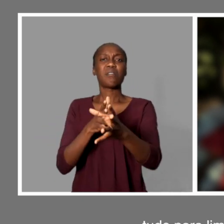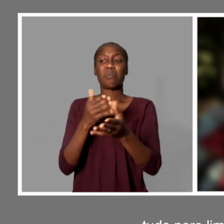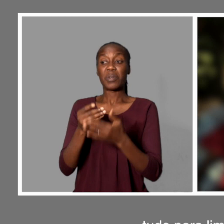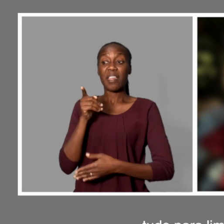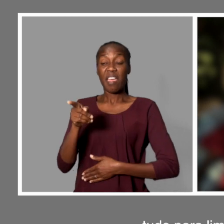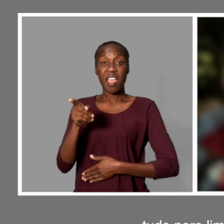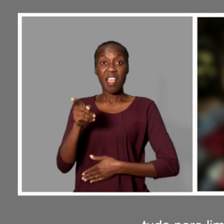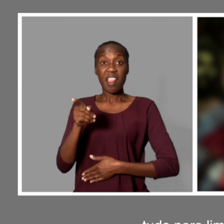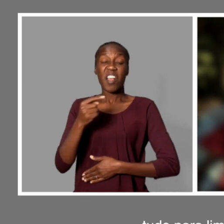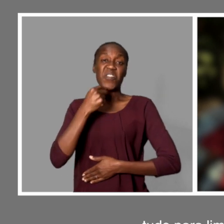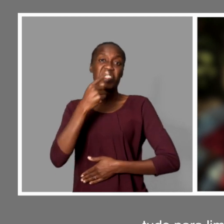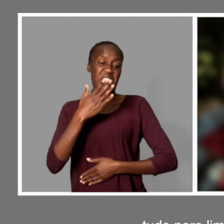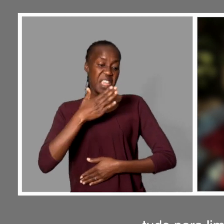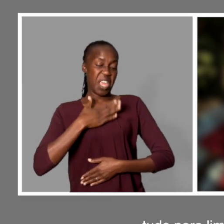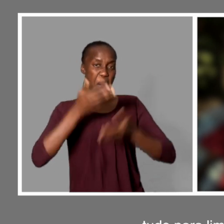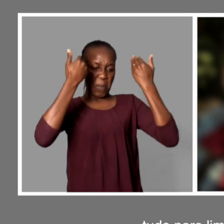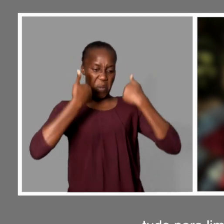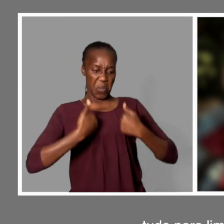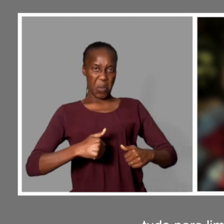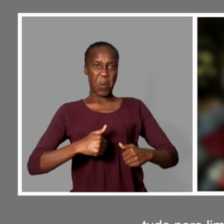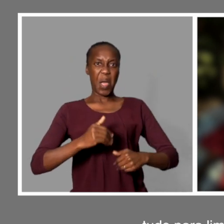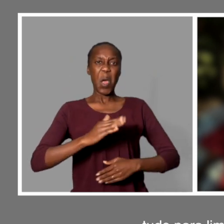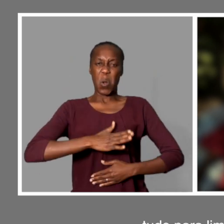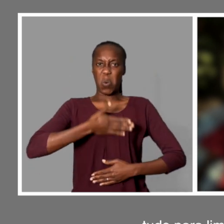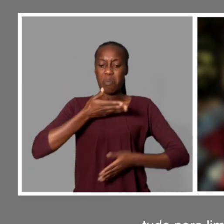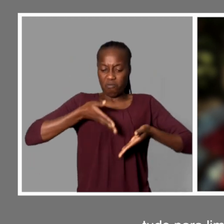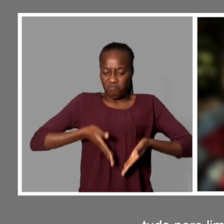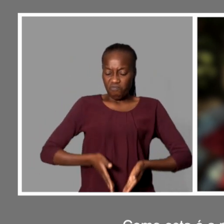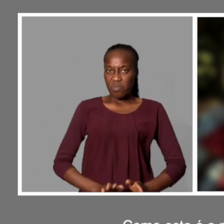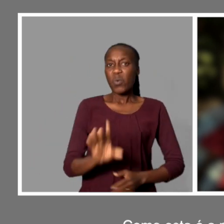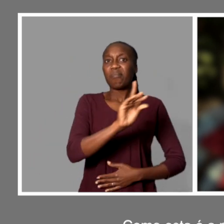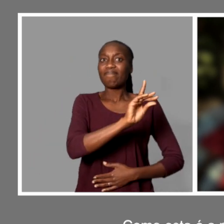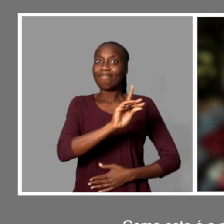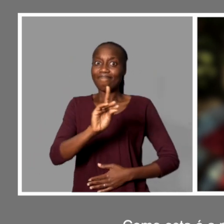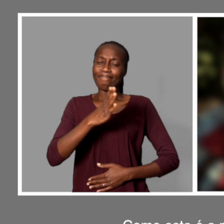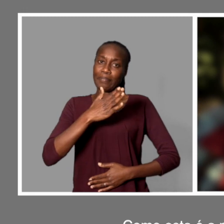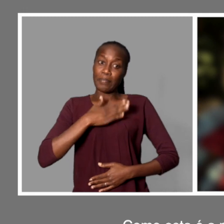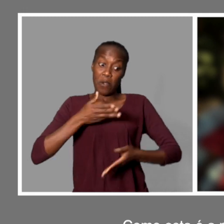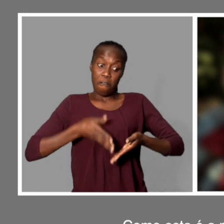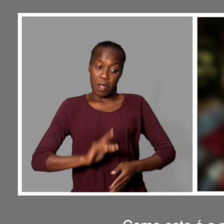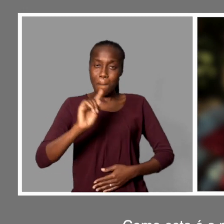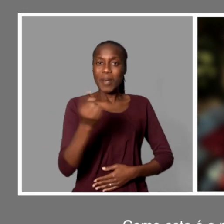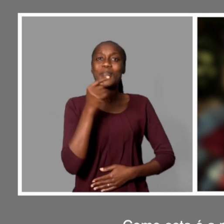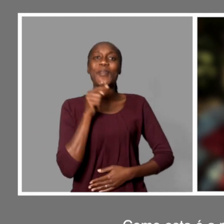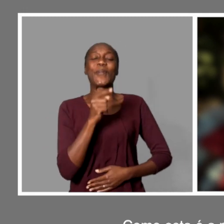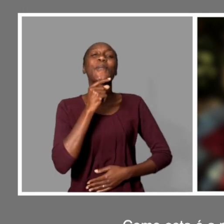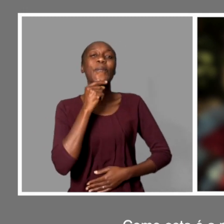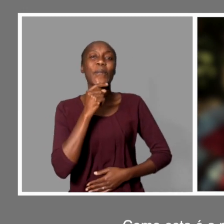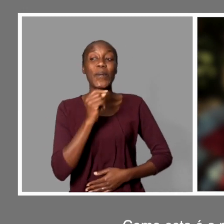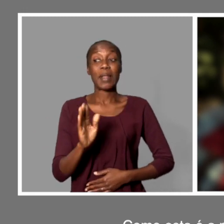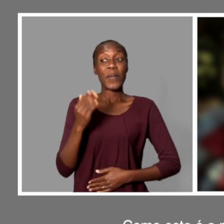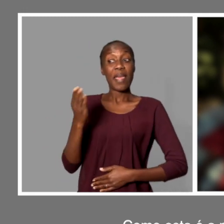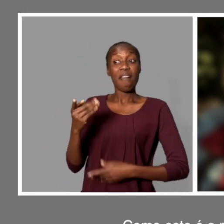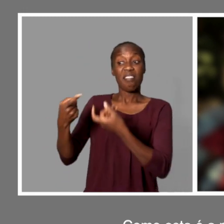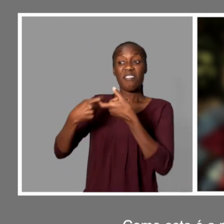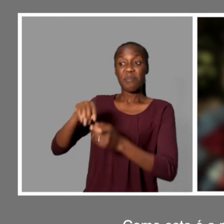eles declararam, disseram que eu é que nasço filhos assim. Então, como ela, esta aqui é a minha primeira sorte, né?